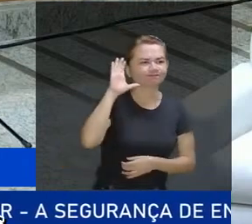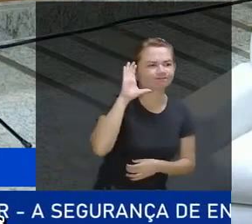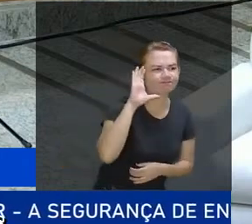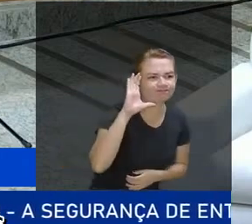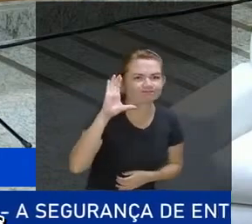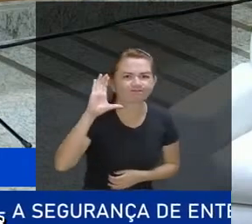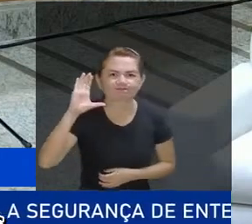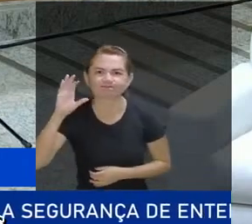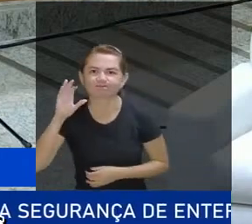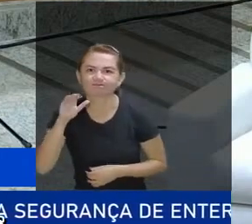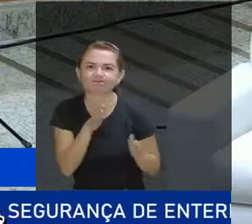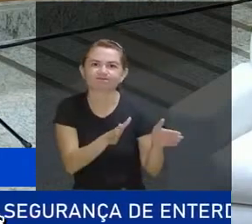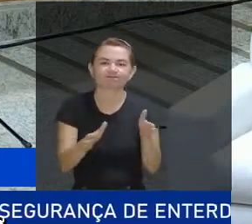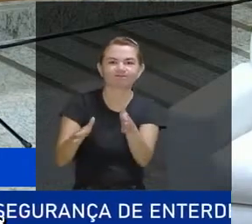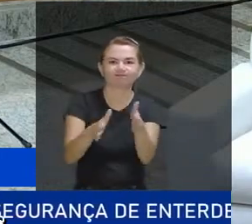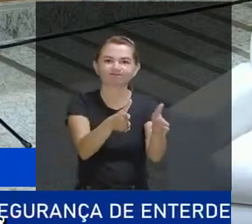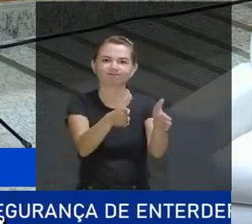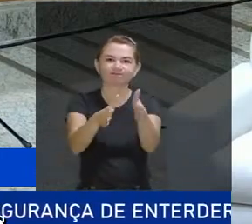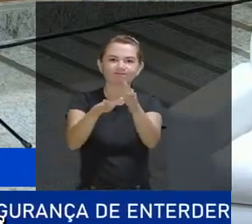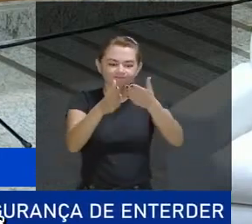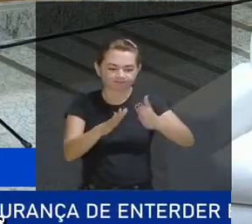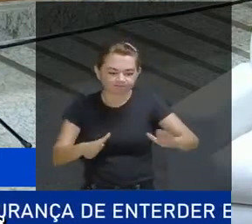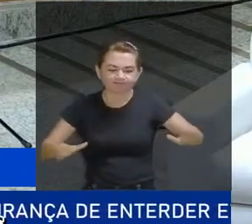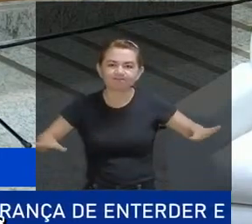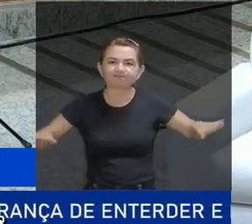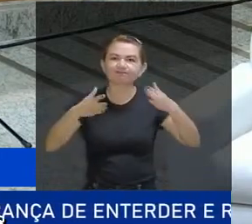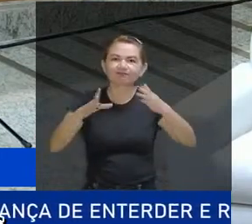Ouviram de Ipiranga as margens